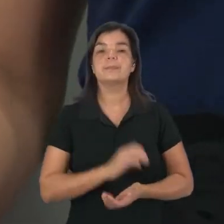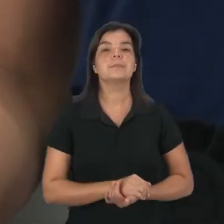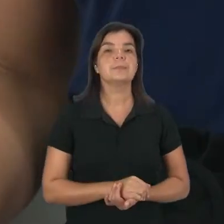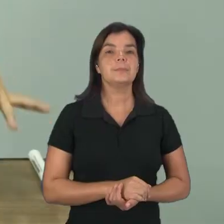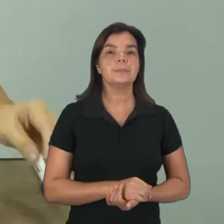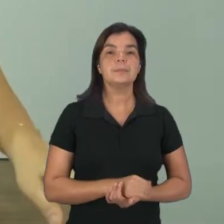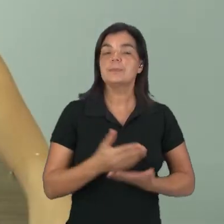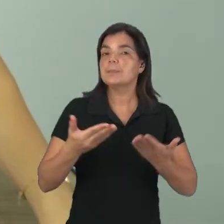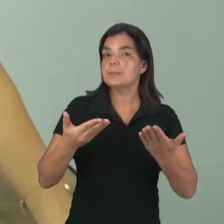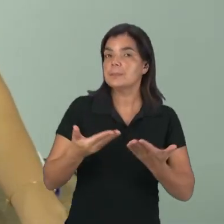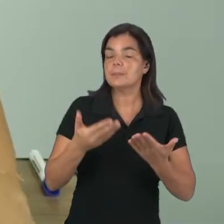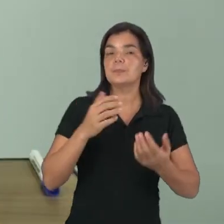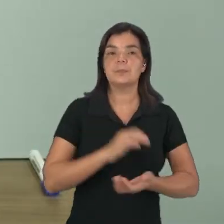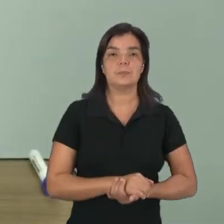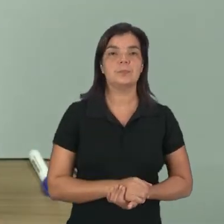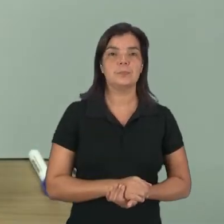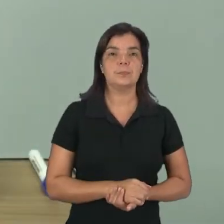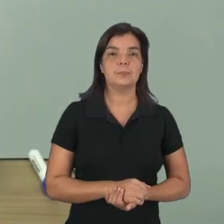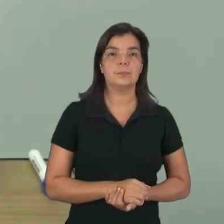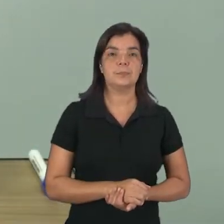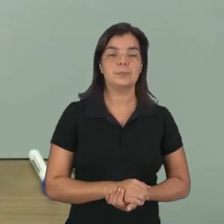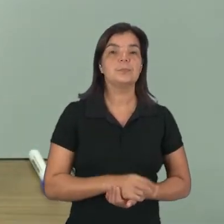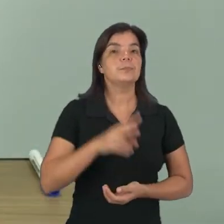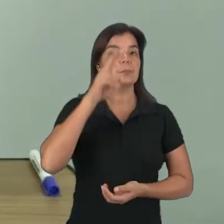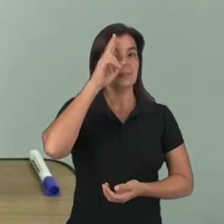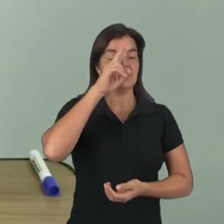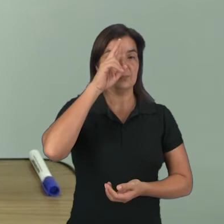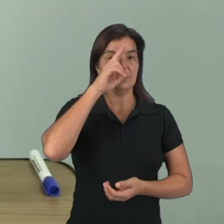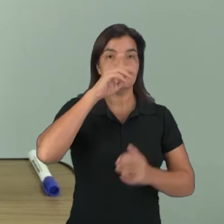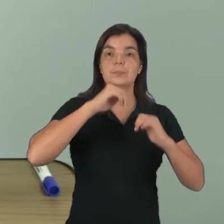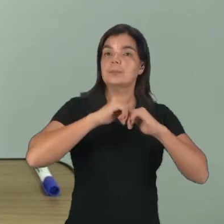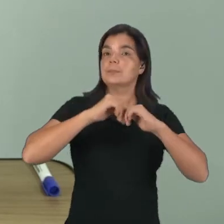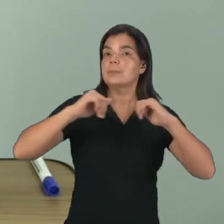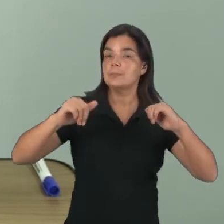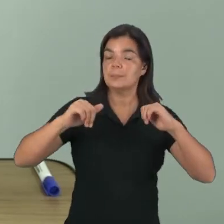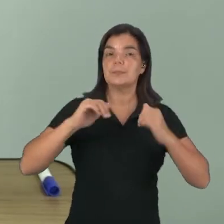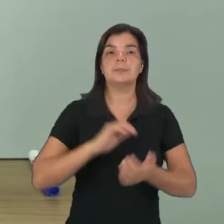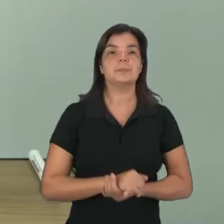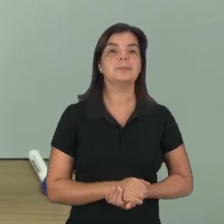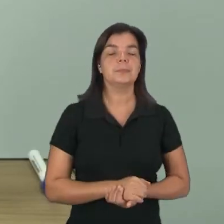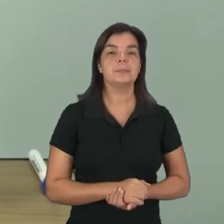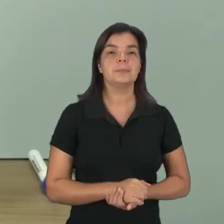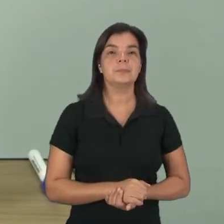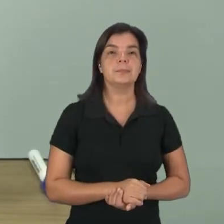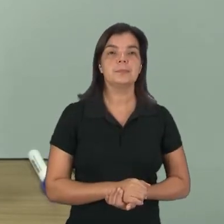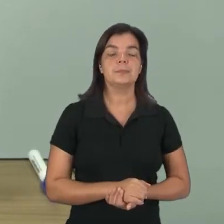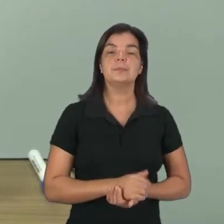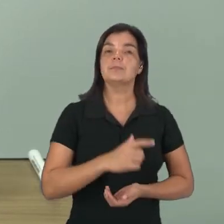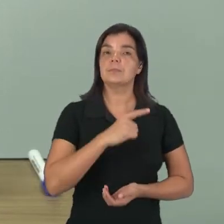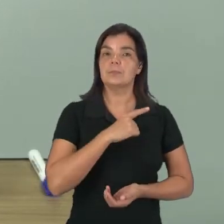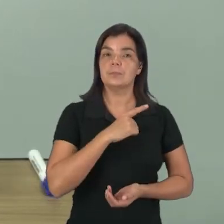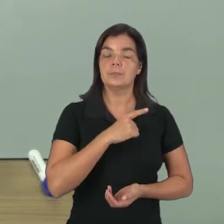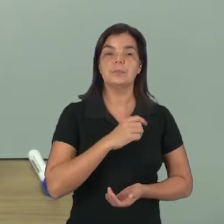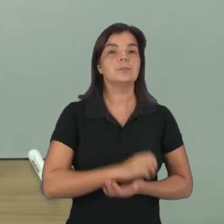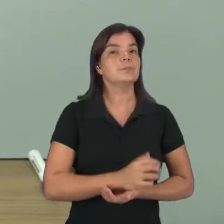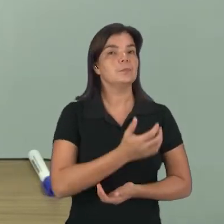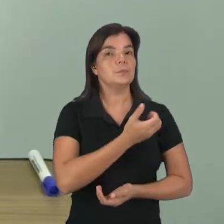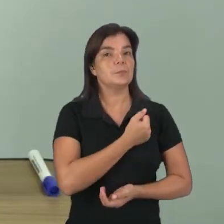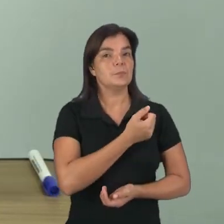bem. E agora, vamos relembrar a decomposição? A decomposição, nós temos um